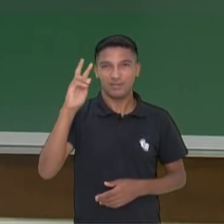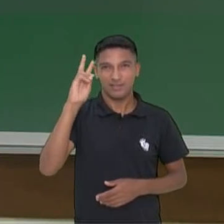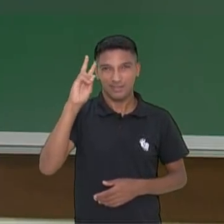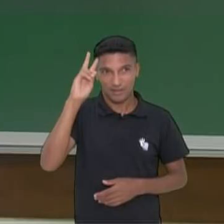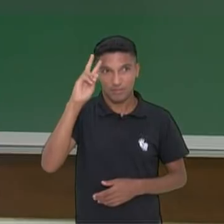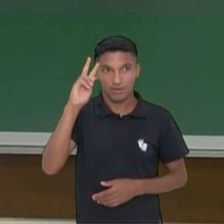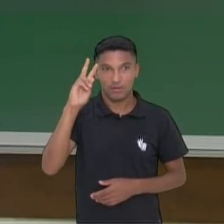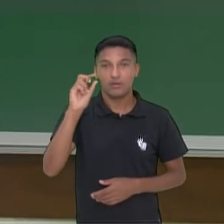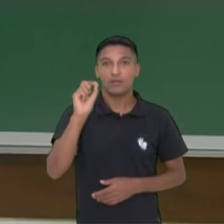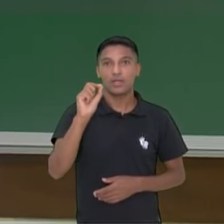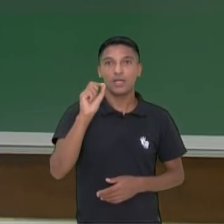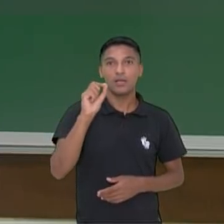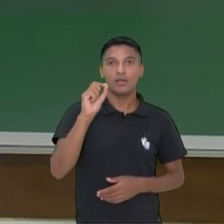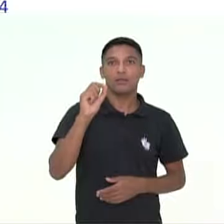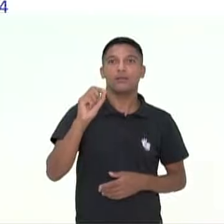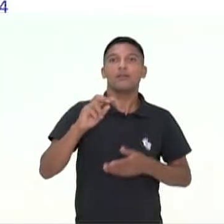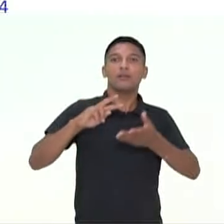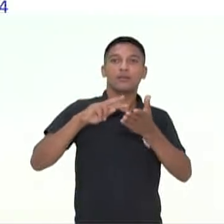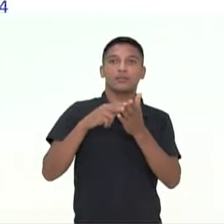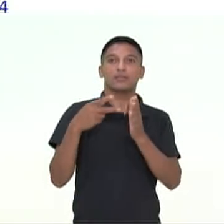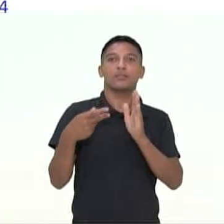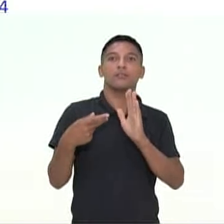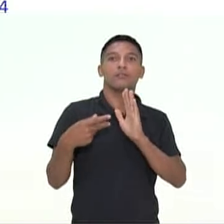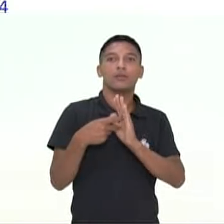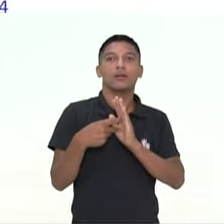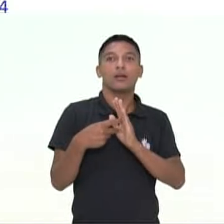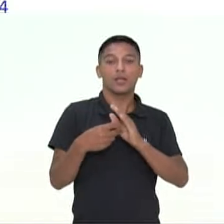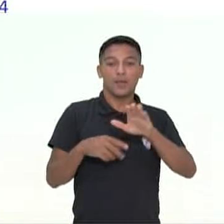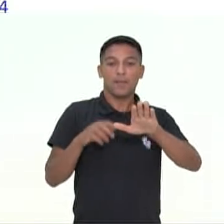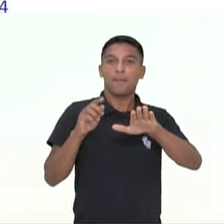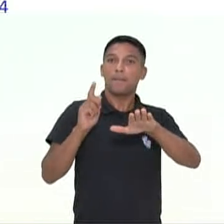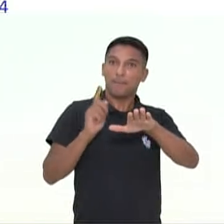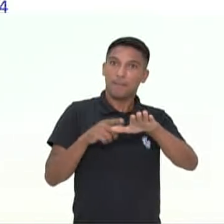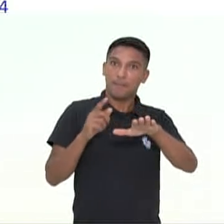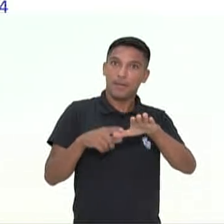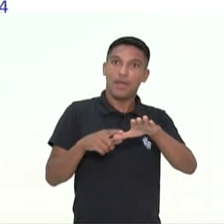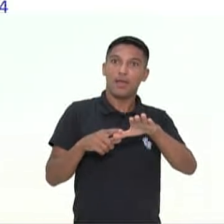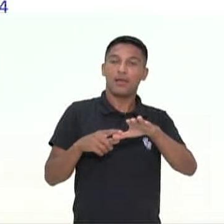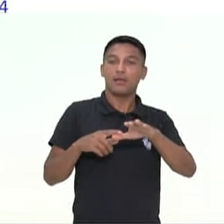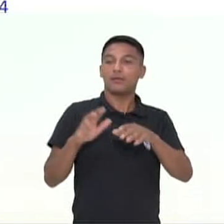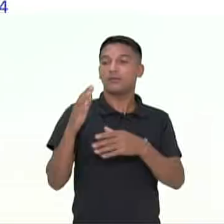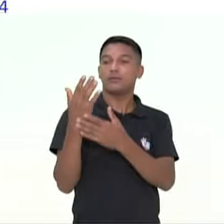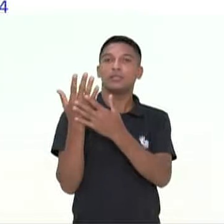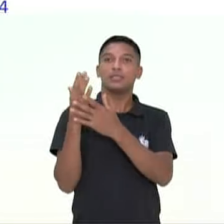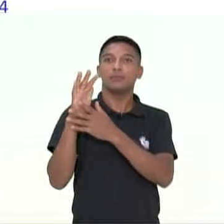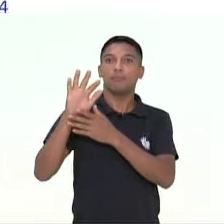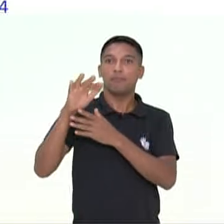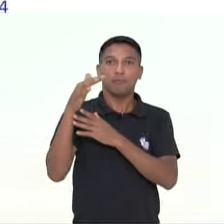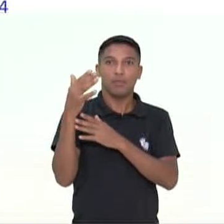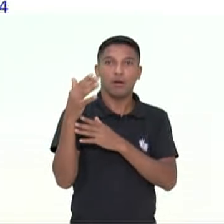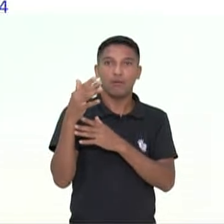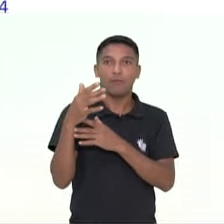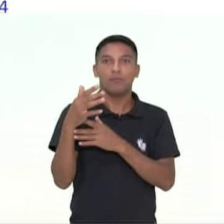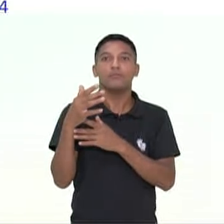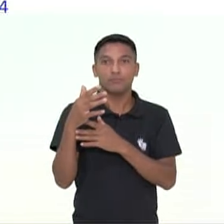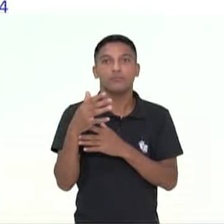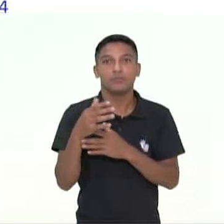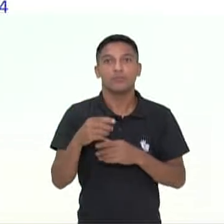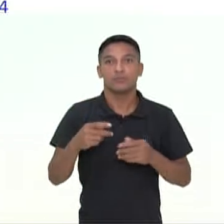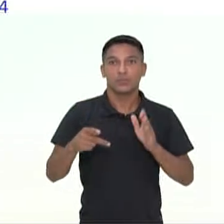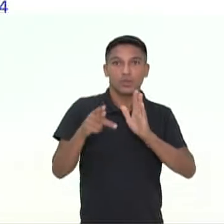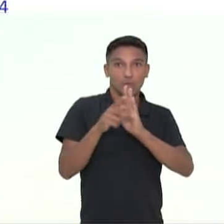tradução aí, né? Taekwondo, caminho dos pés e das mãos. Uma arte marcial coreana com origem